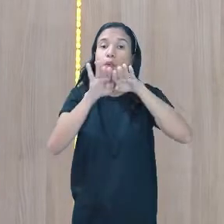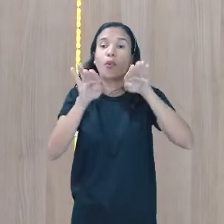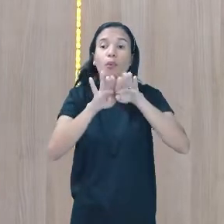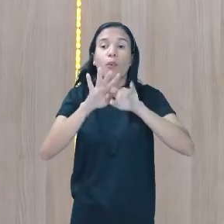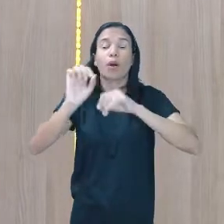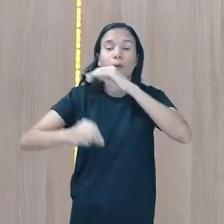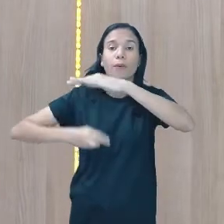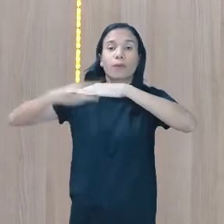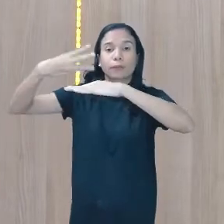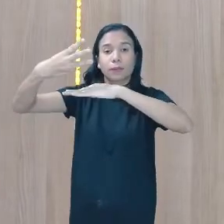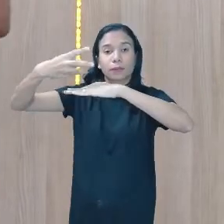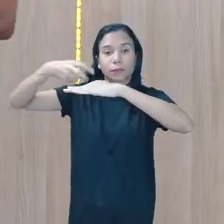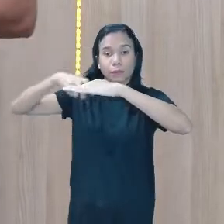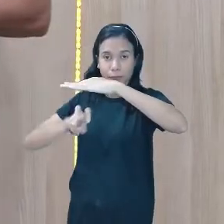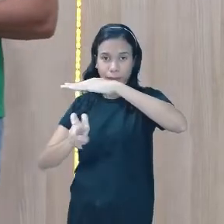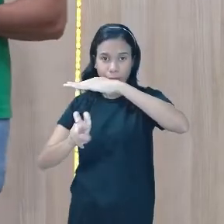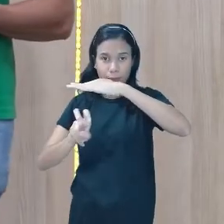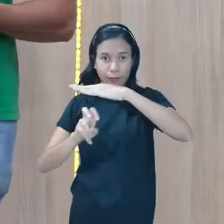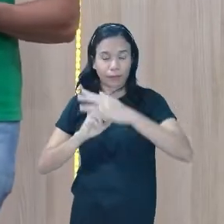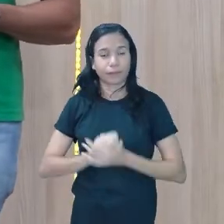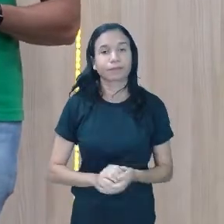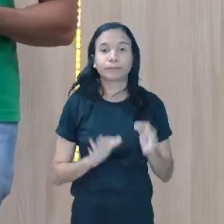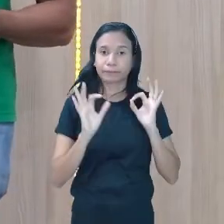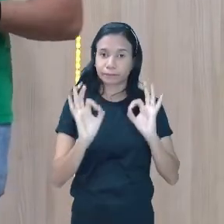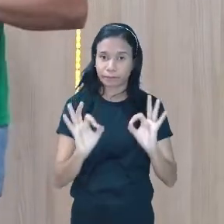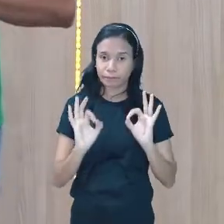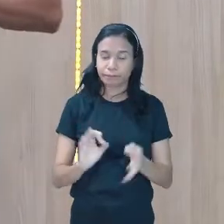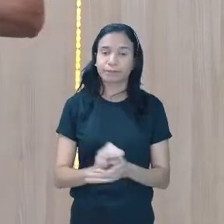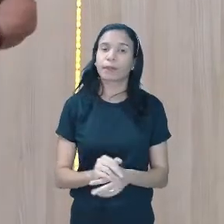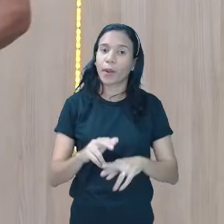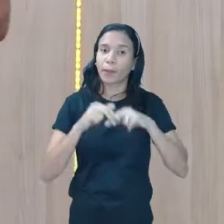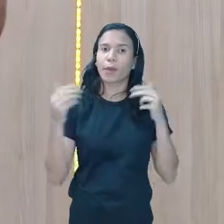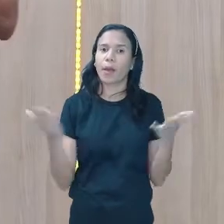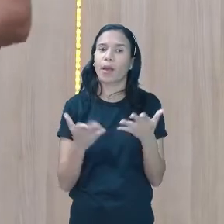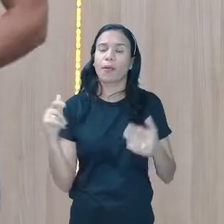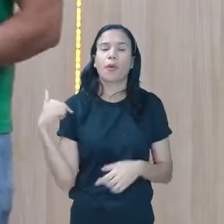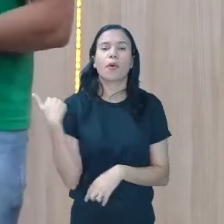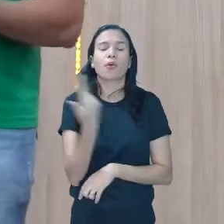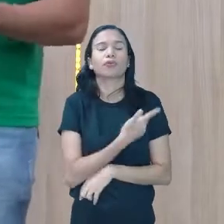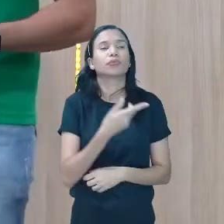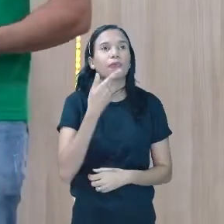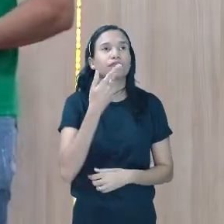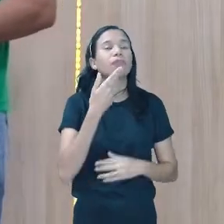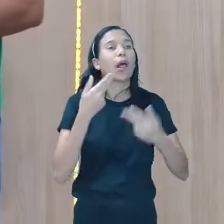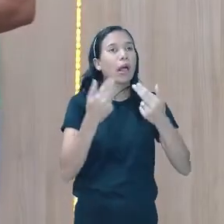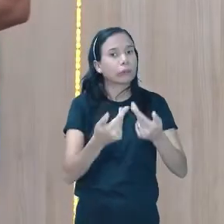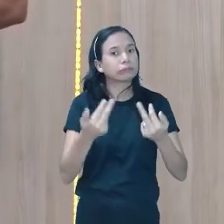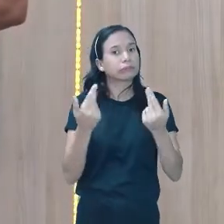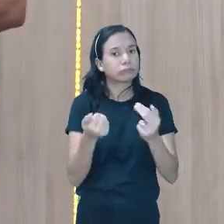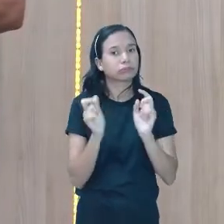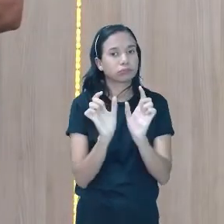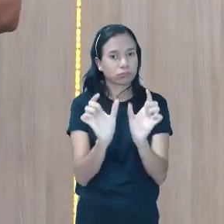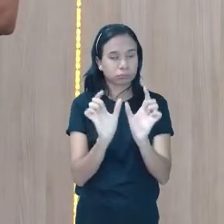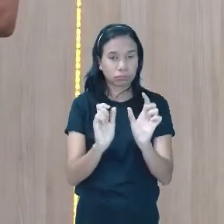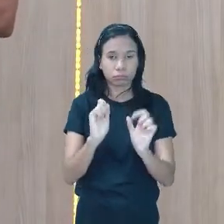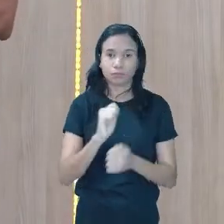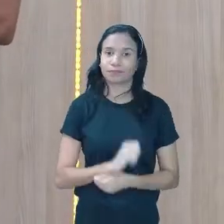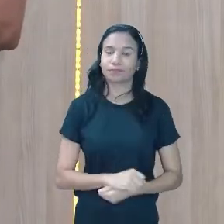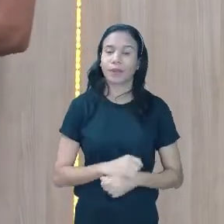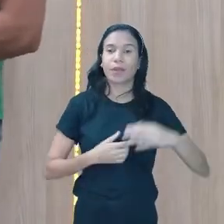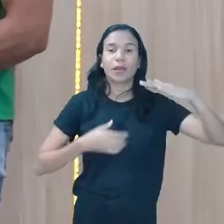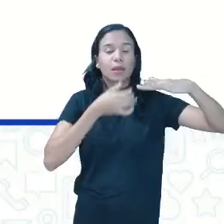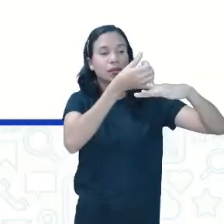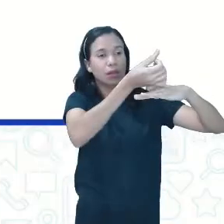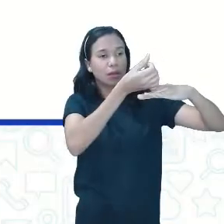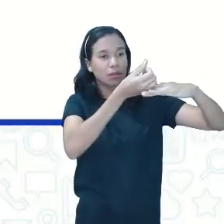como 3 está para 5, certo? Então, a partir de agora, a gente vai falar somente nessa nomenclatura, tá bom?